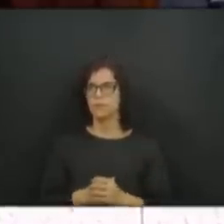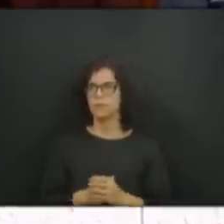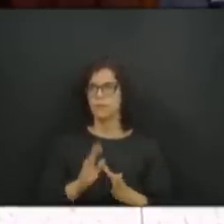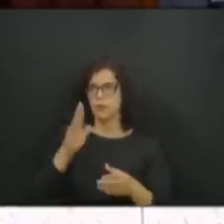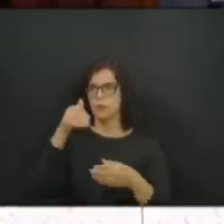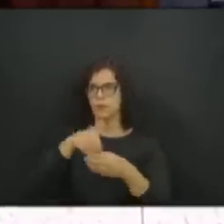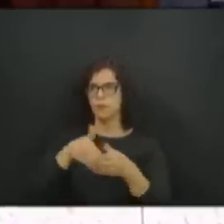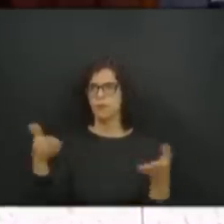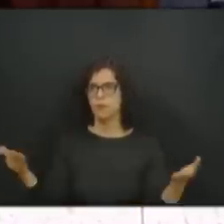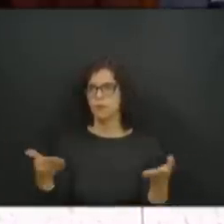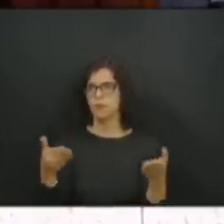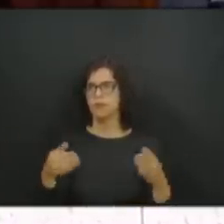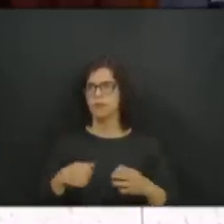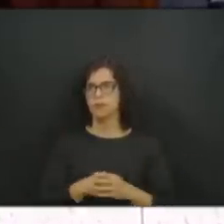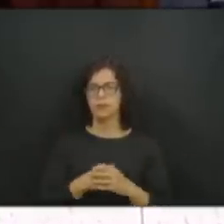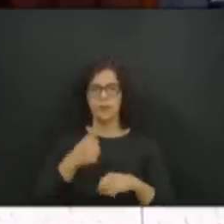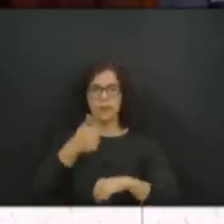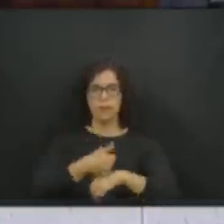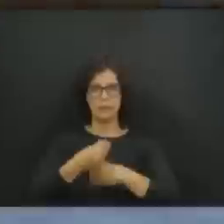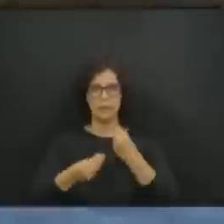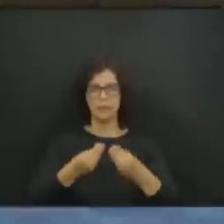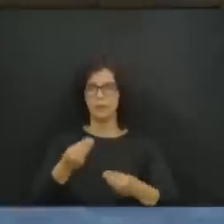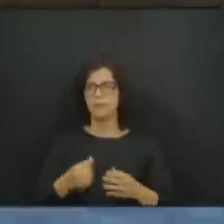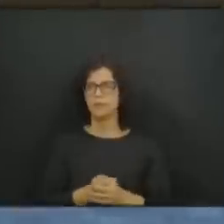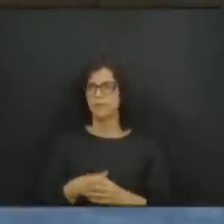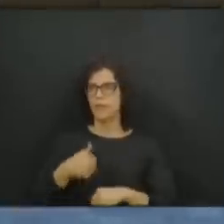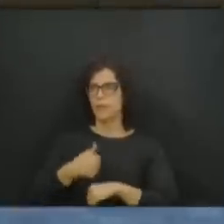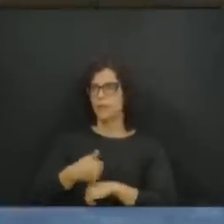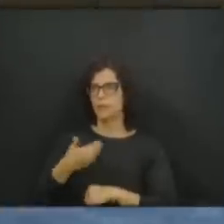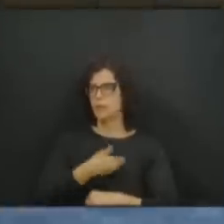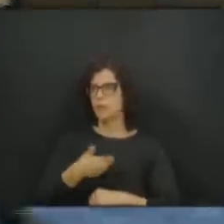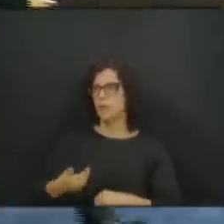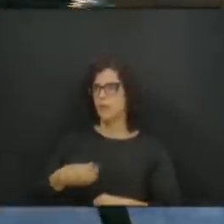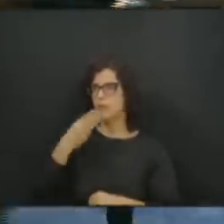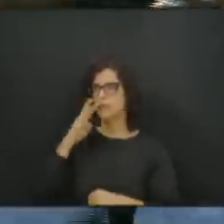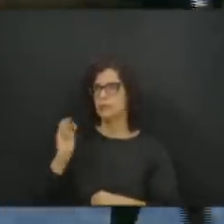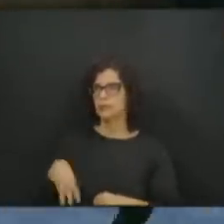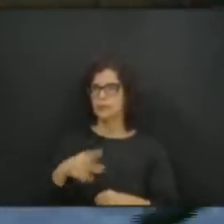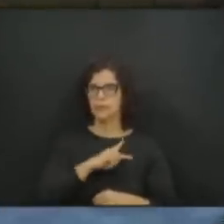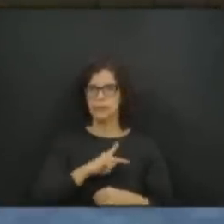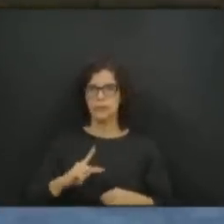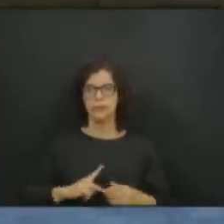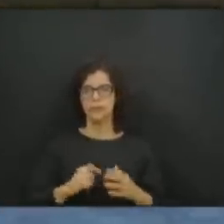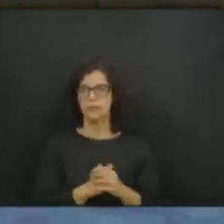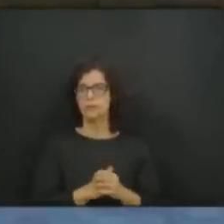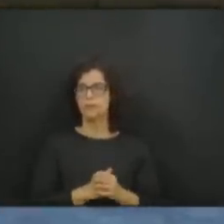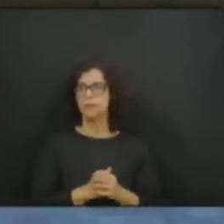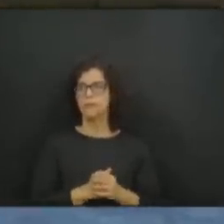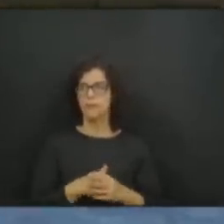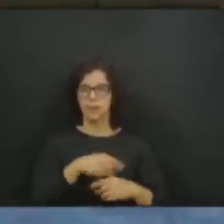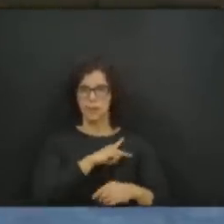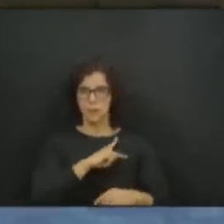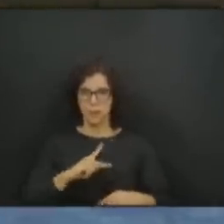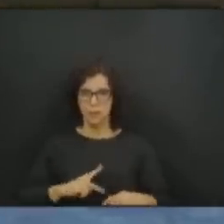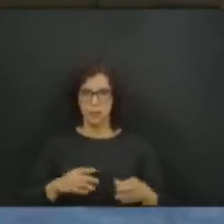ei votação voltando como encaminha votos Líder a liderança do governo pede voto sim Presidente seu presidente ou